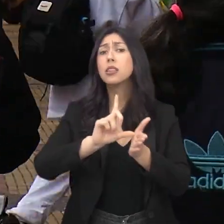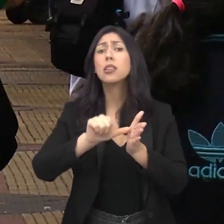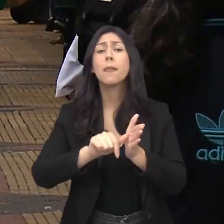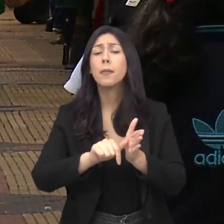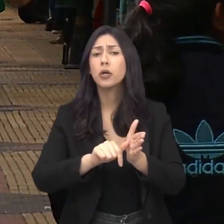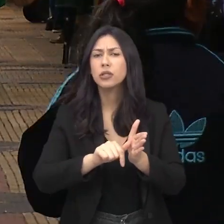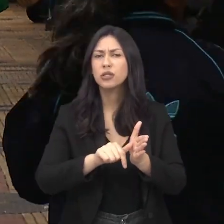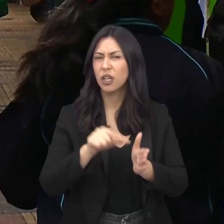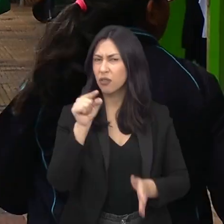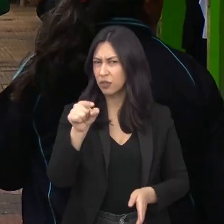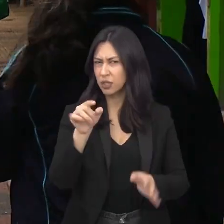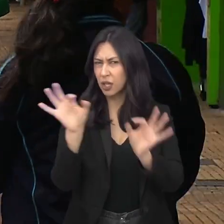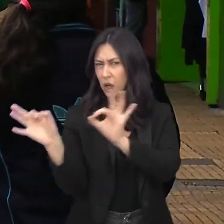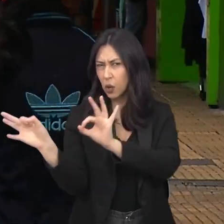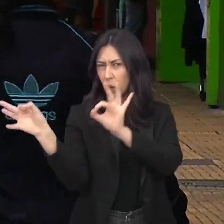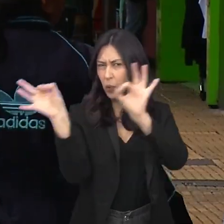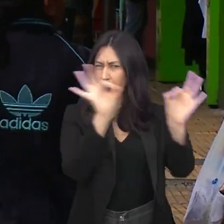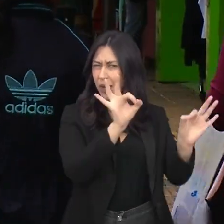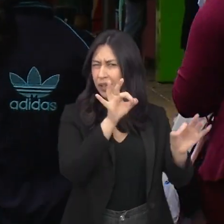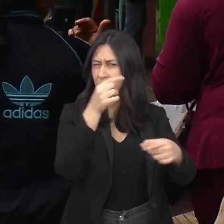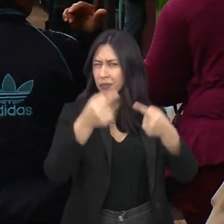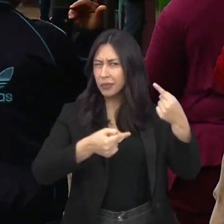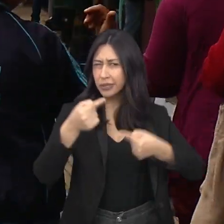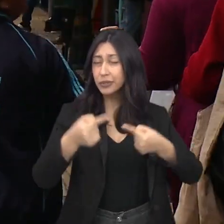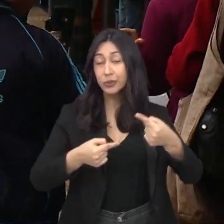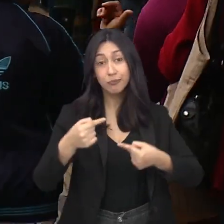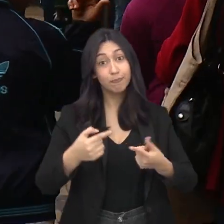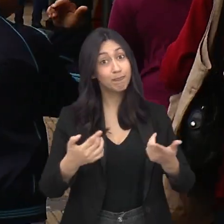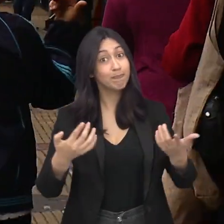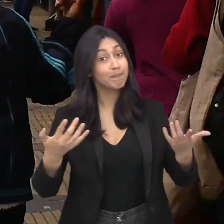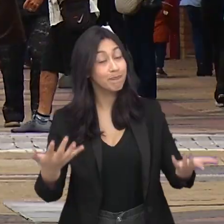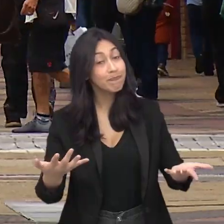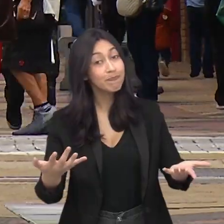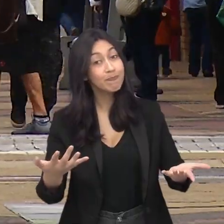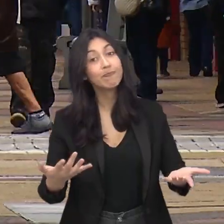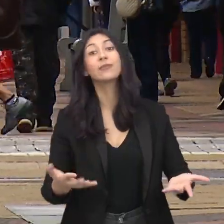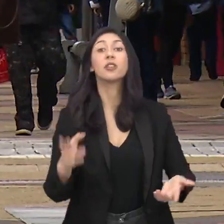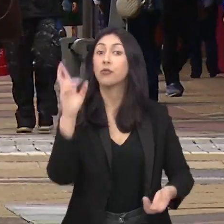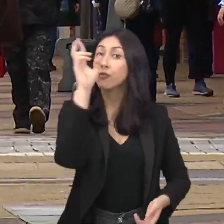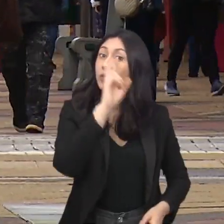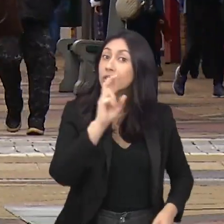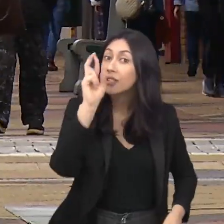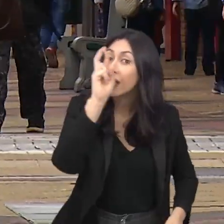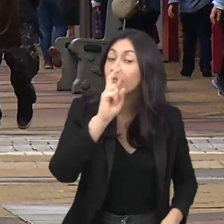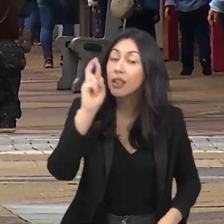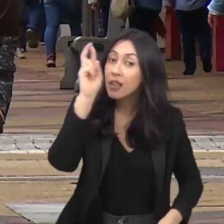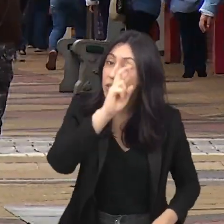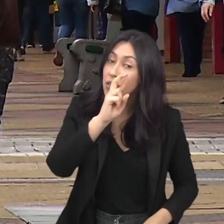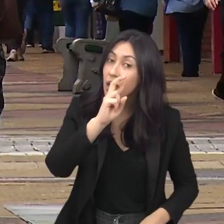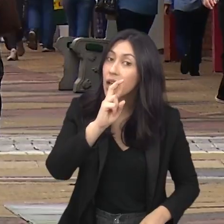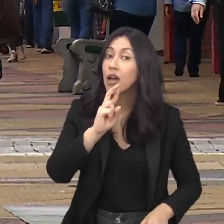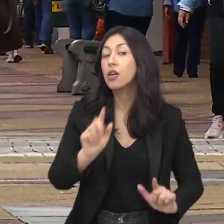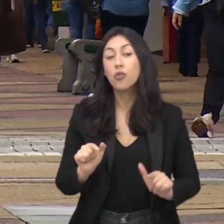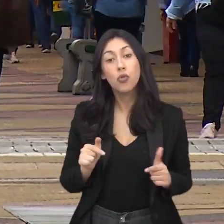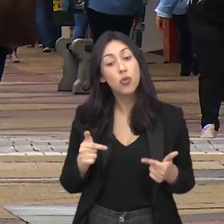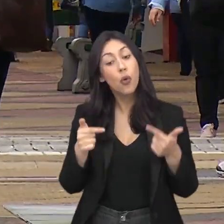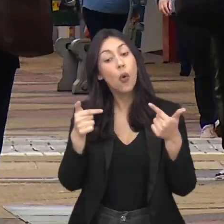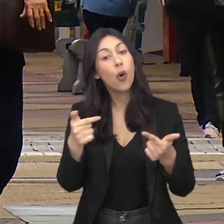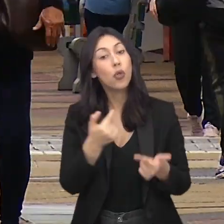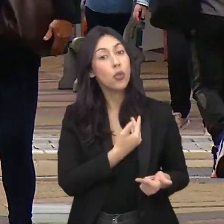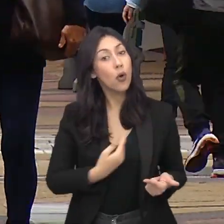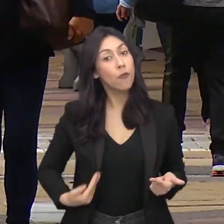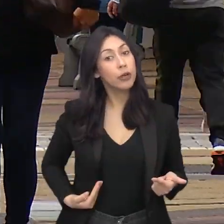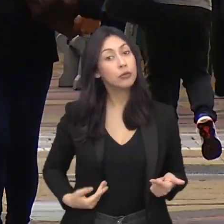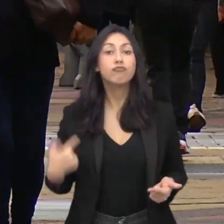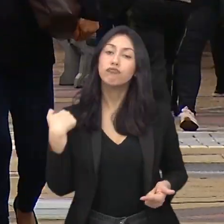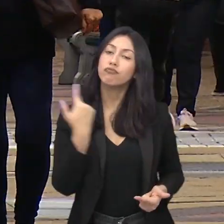depois das eleições, você fica de olho nos políticos eleitos? Pois é, fiscalizar as ações do poder público é